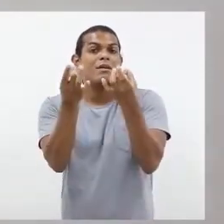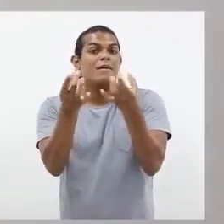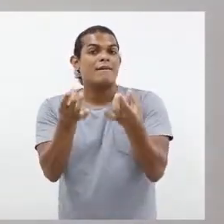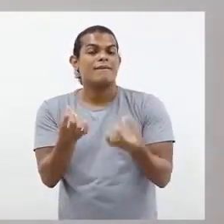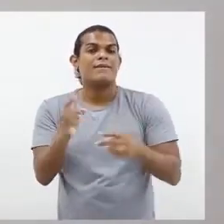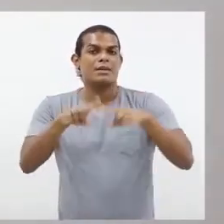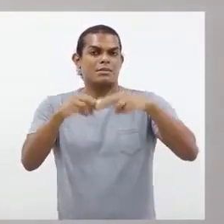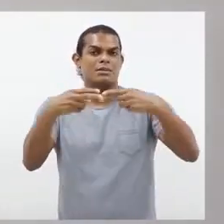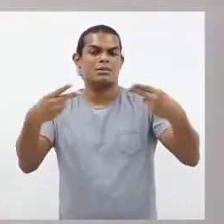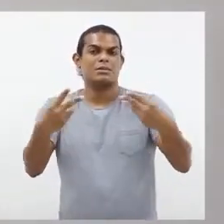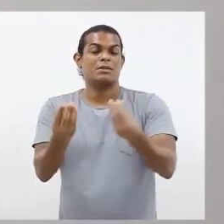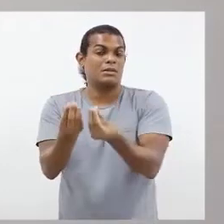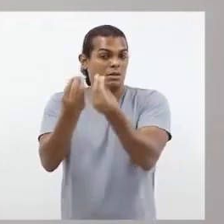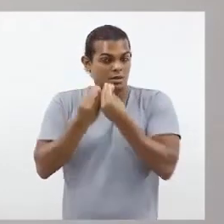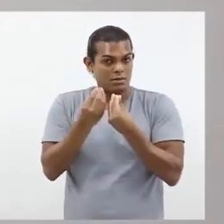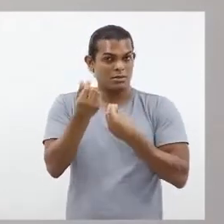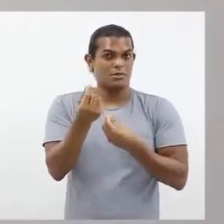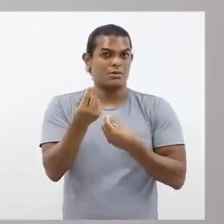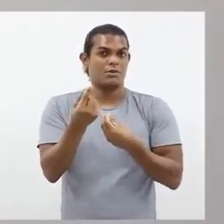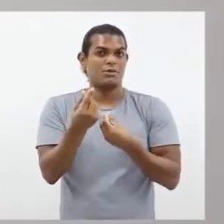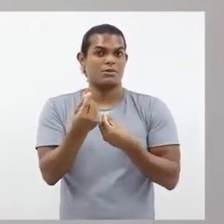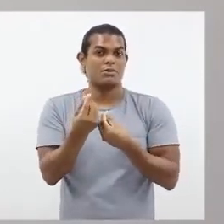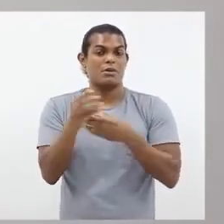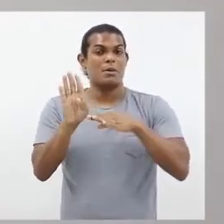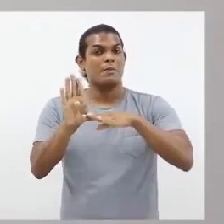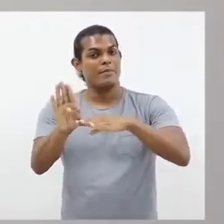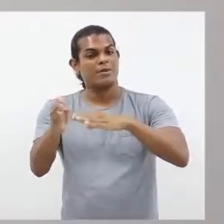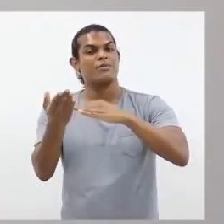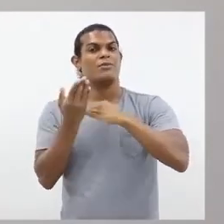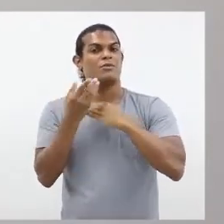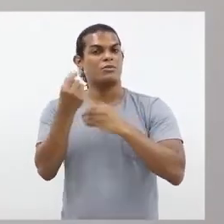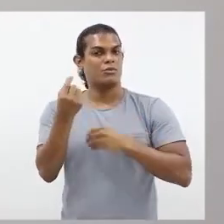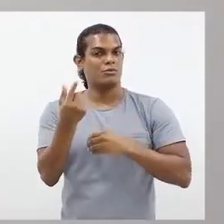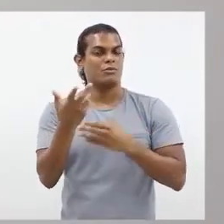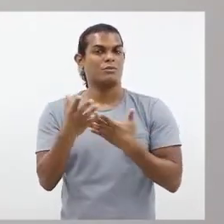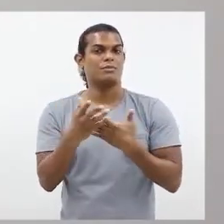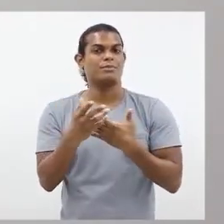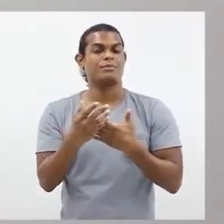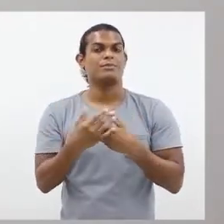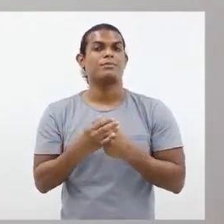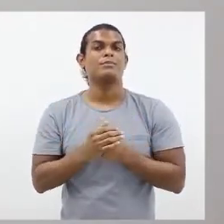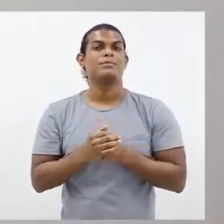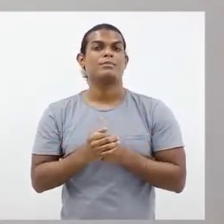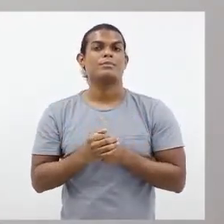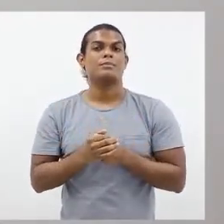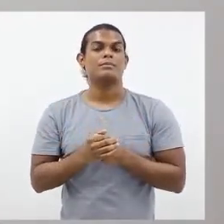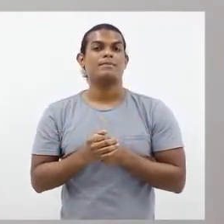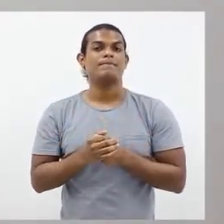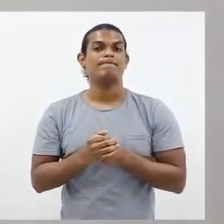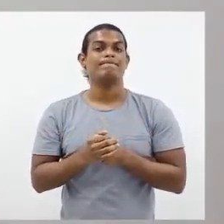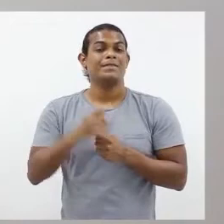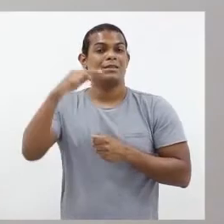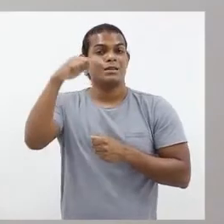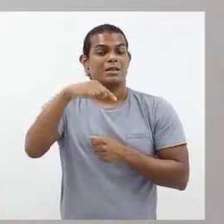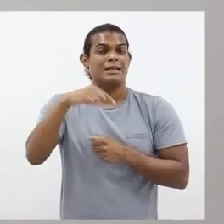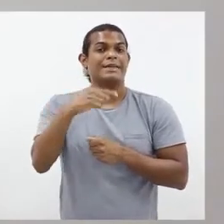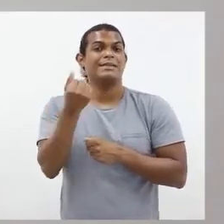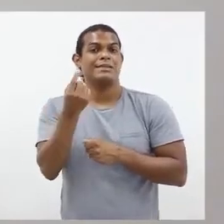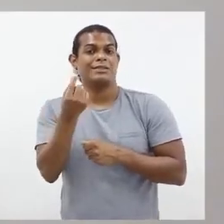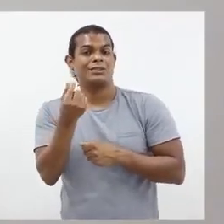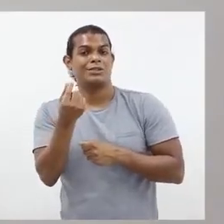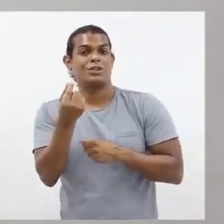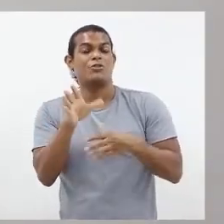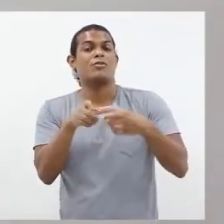gente recebe dinheiro, benefício econômico. Consequentemente, esse dinheiro recebido